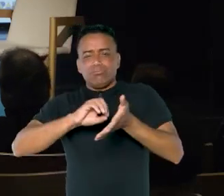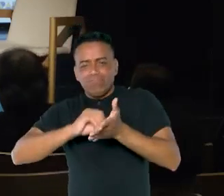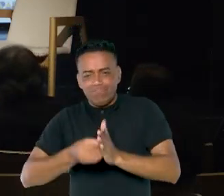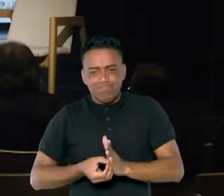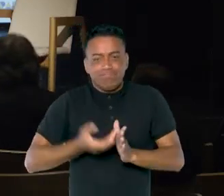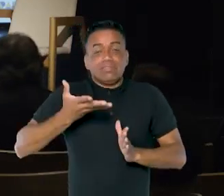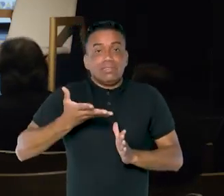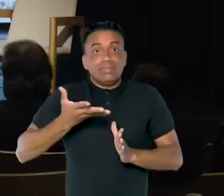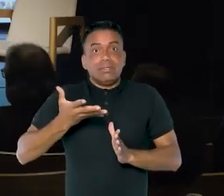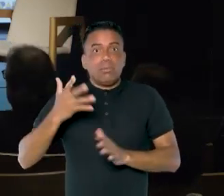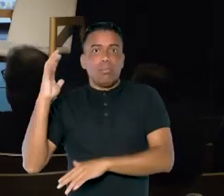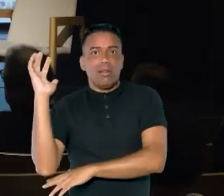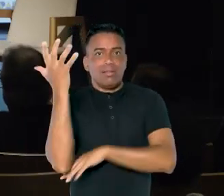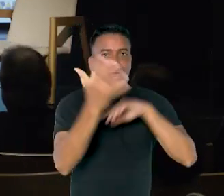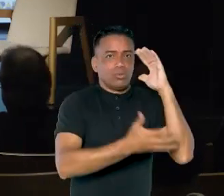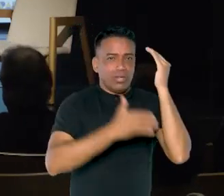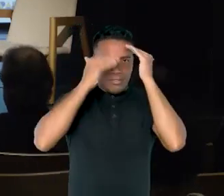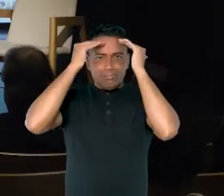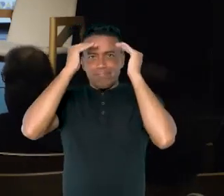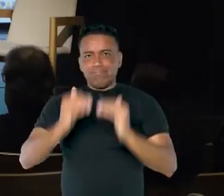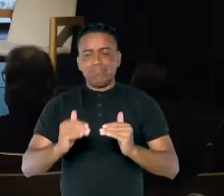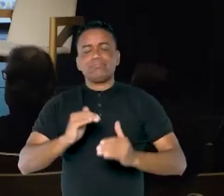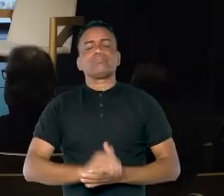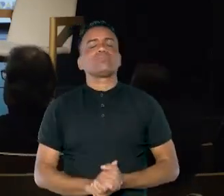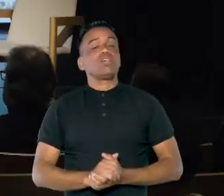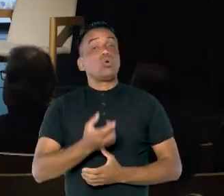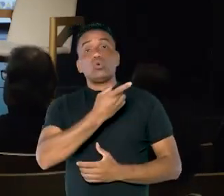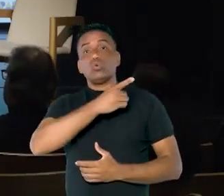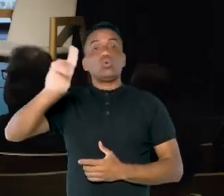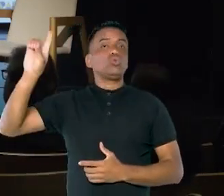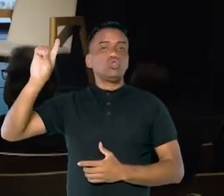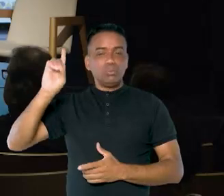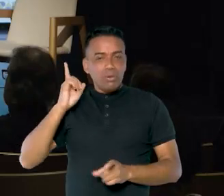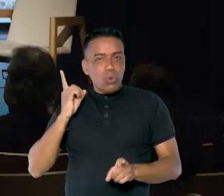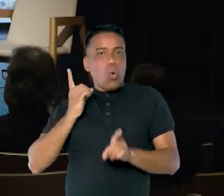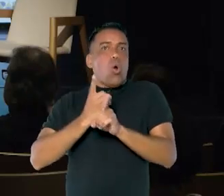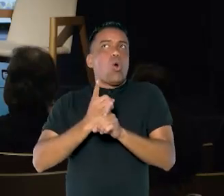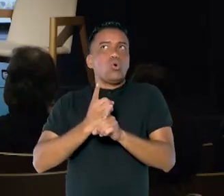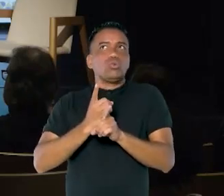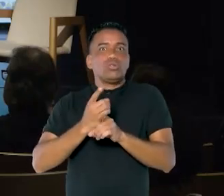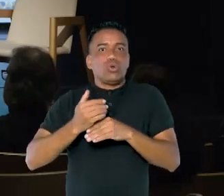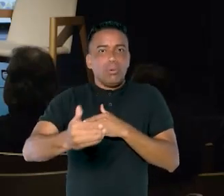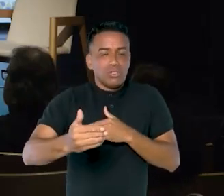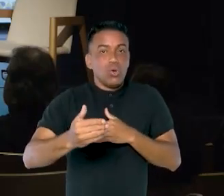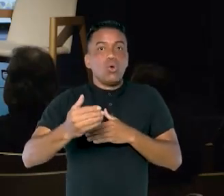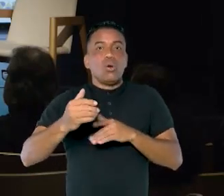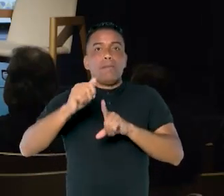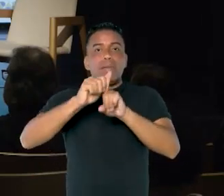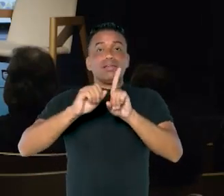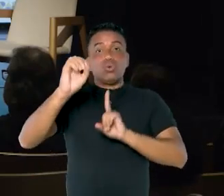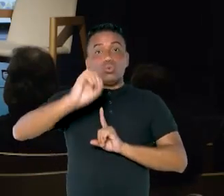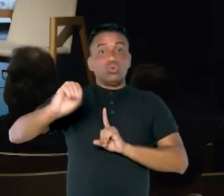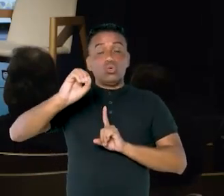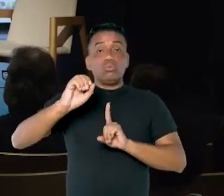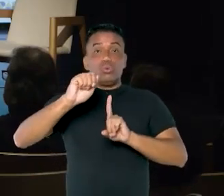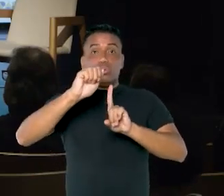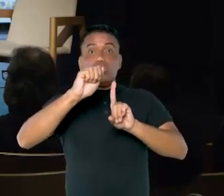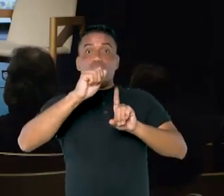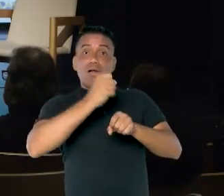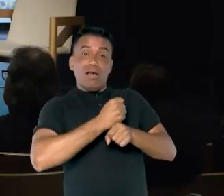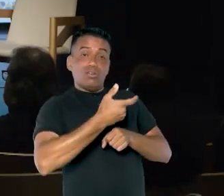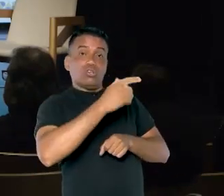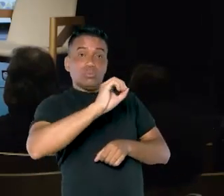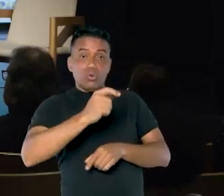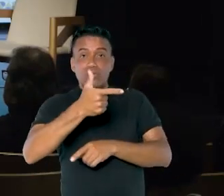camisa preta e uma jaqueta cinza por cima. Hoje é o último encontro do ciclo que a gente iniciou em outubro de 2024. Foram